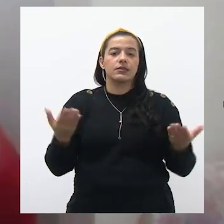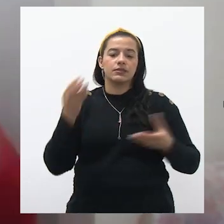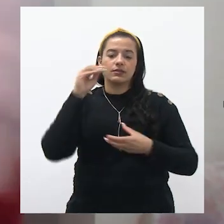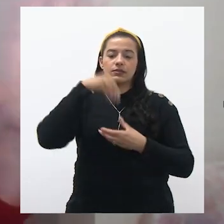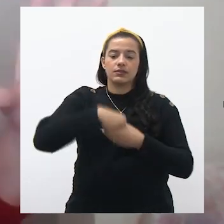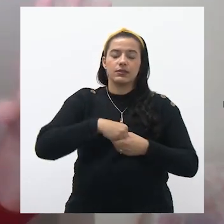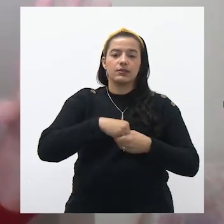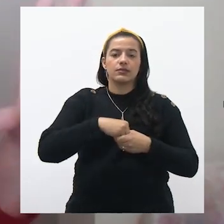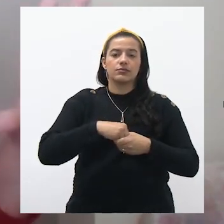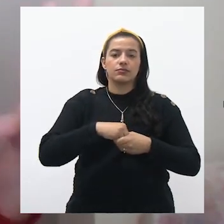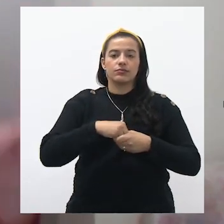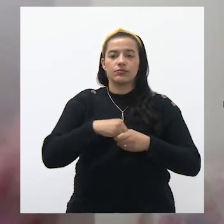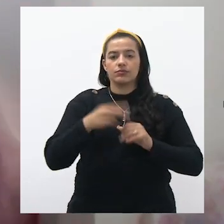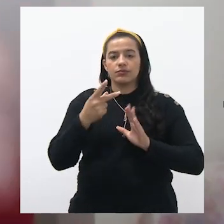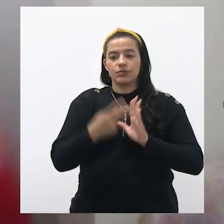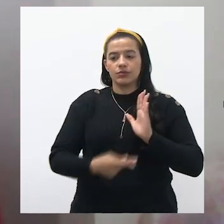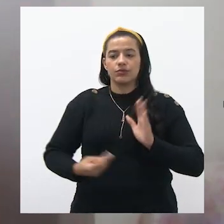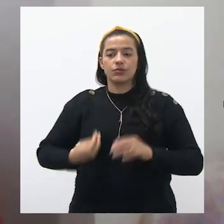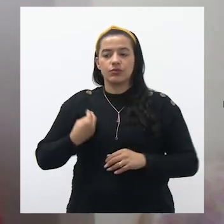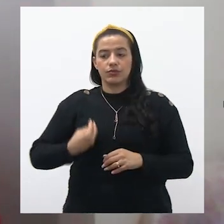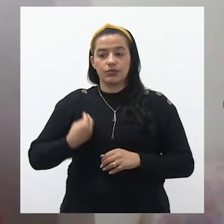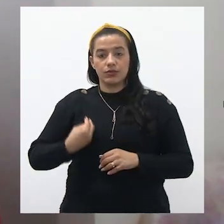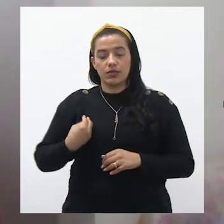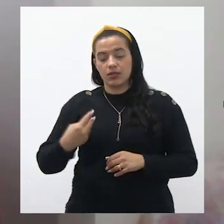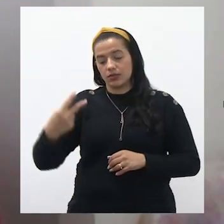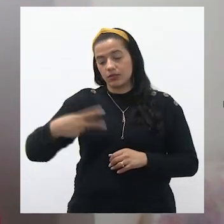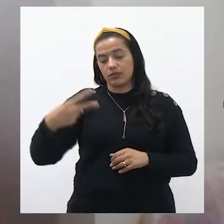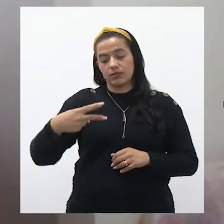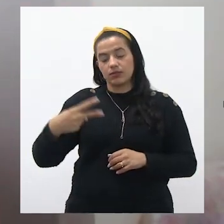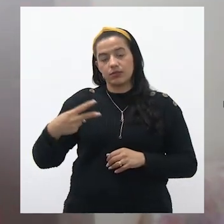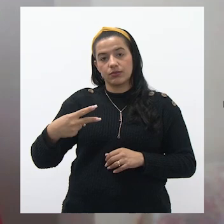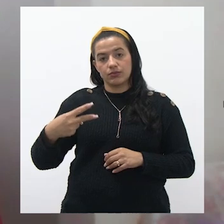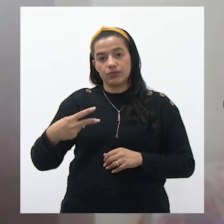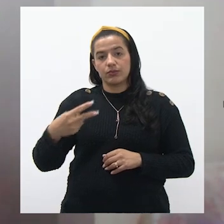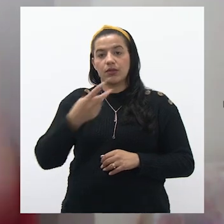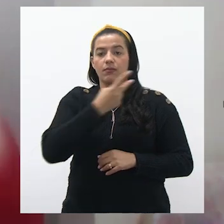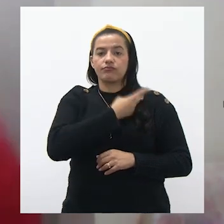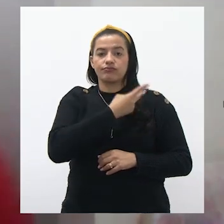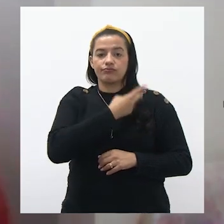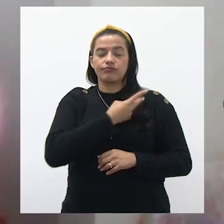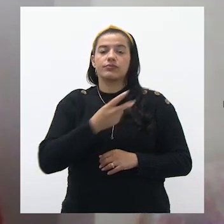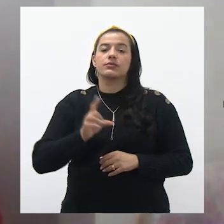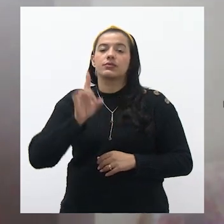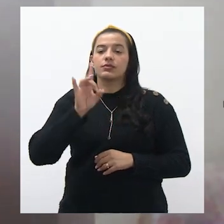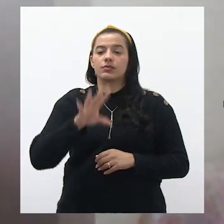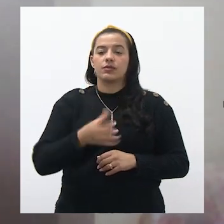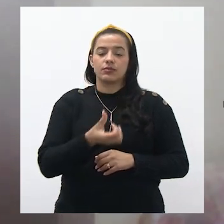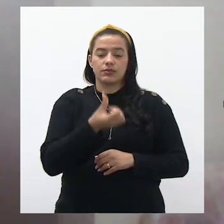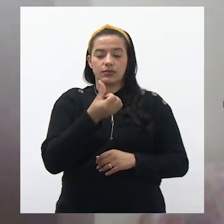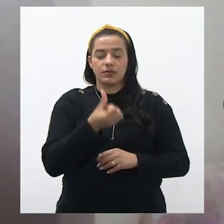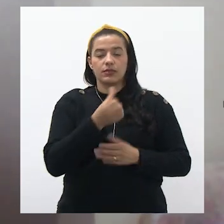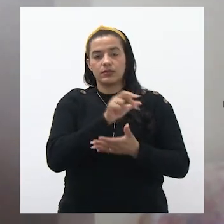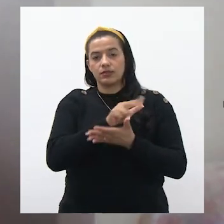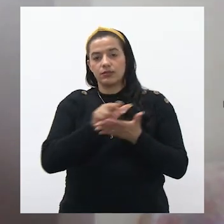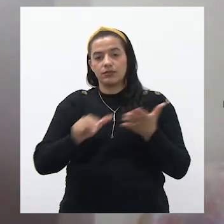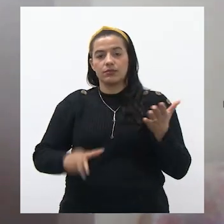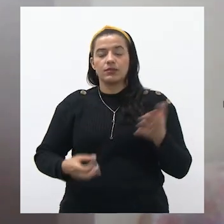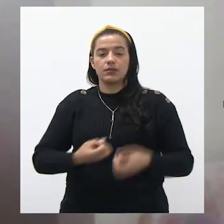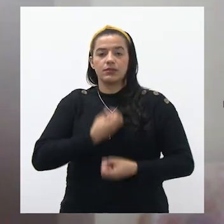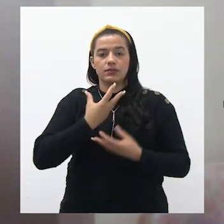do caderno do projeto de vida da segunda série do ensino médio. A gente tem 6 competências